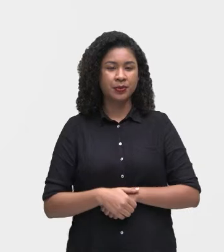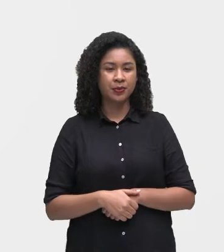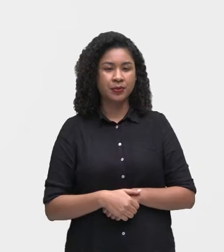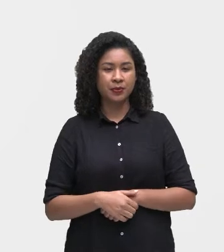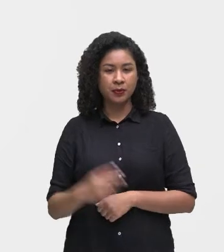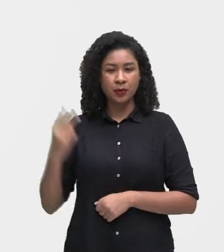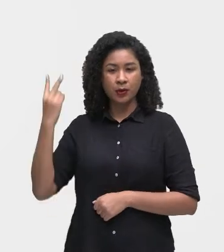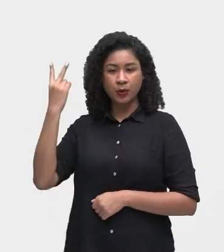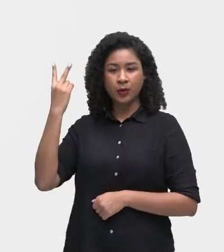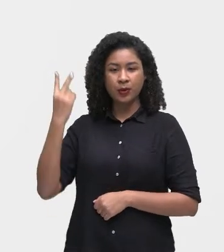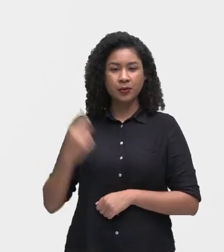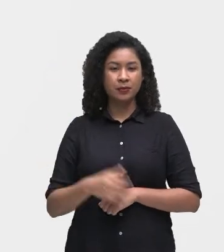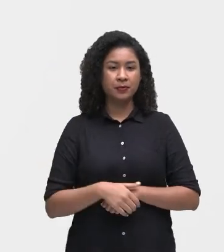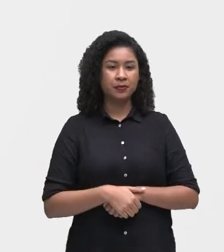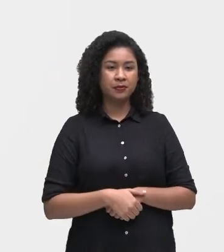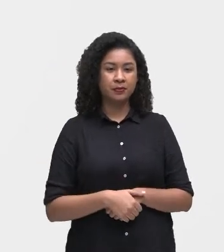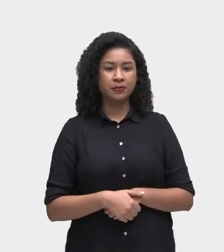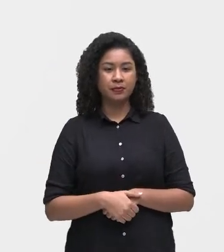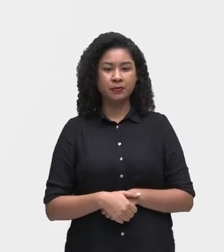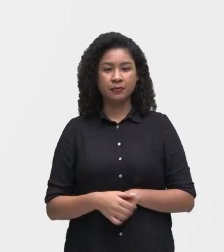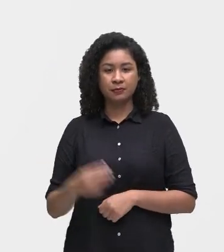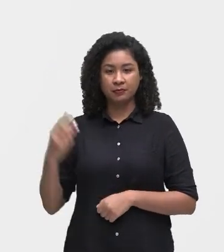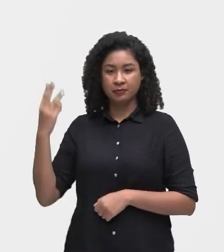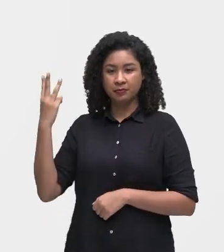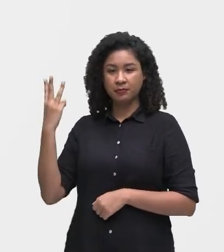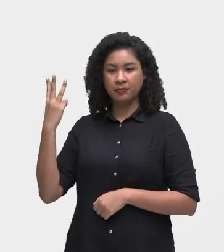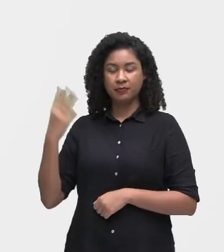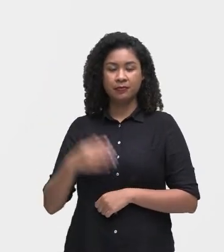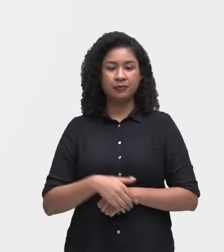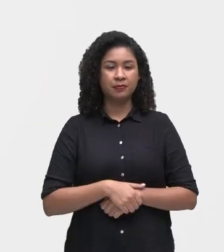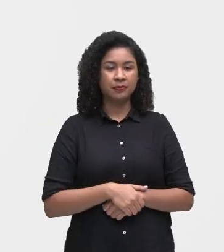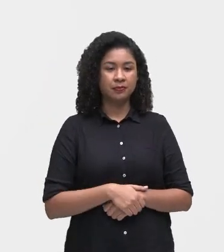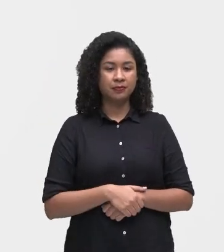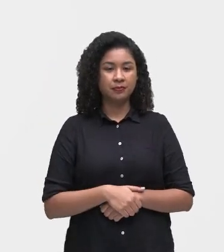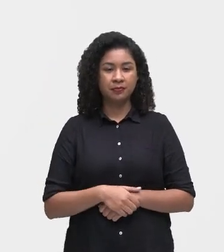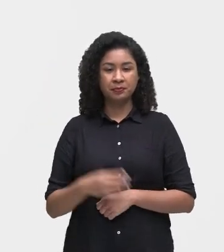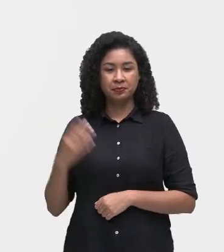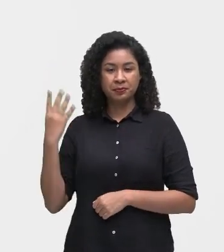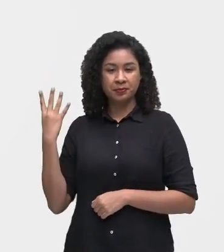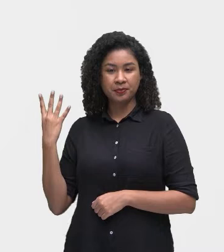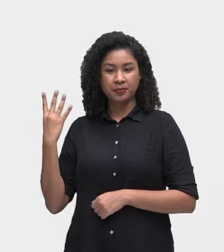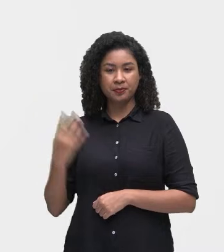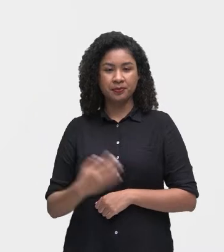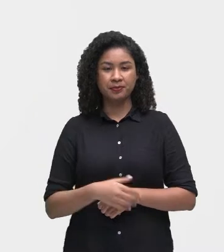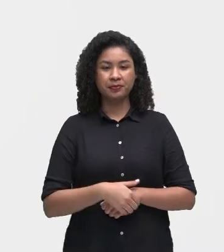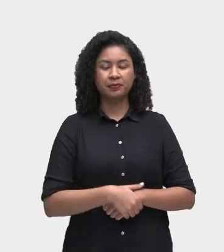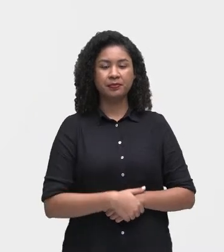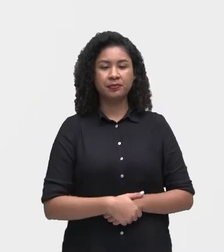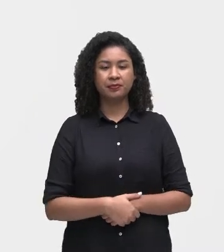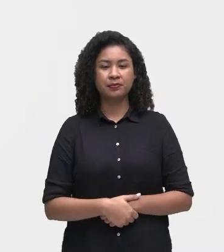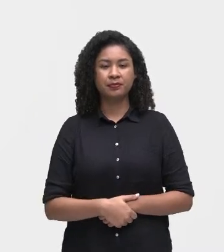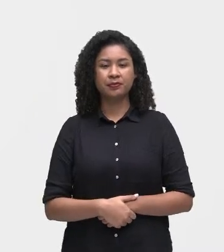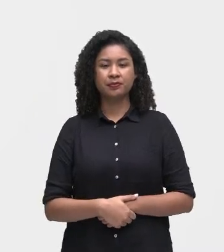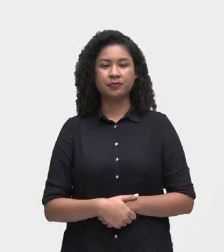camponesas, 3. Do enfraquecimento do Exército Nacional, letra D, 4,